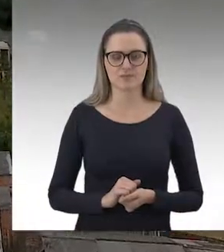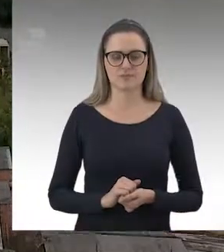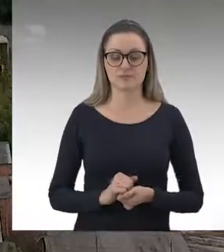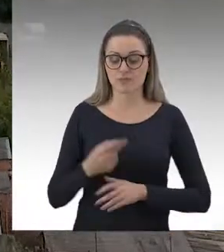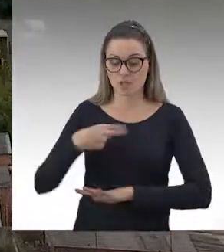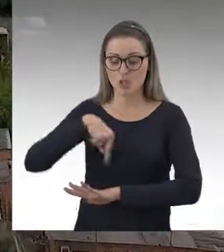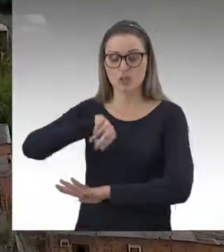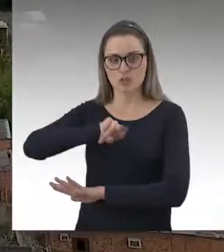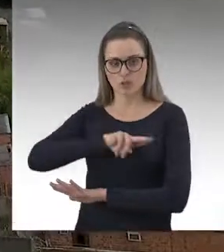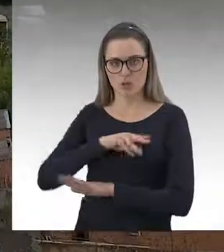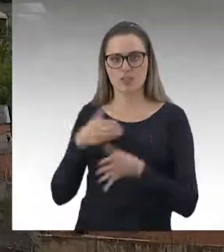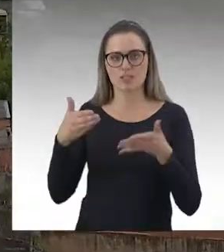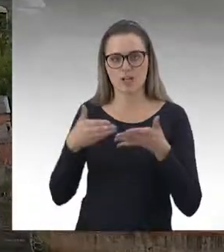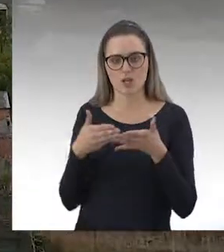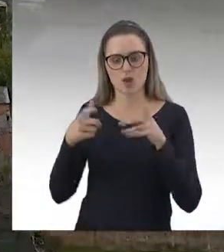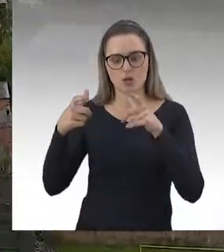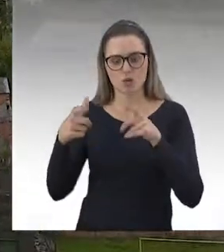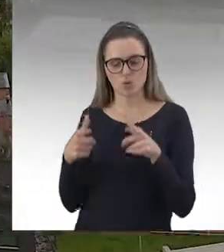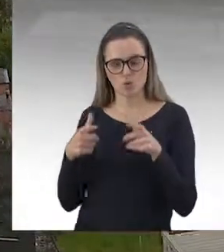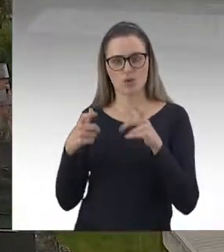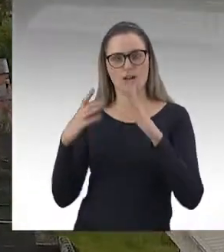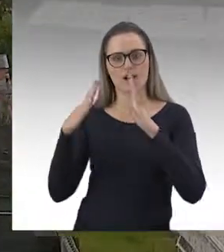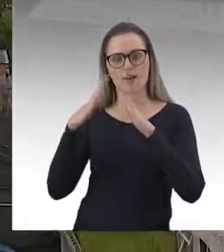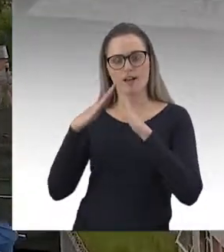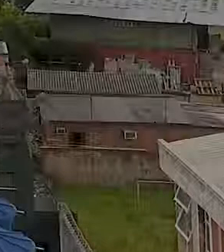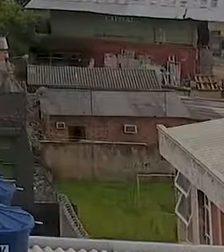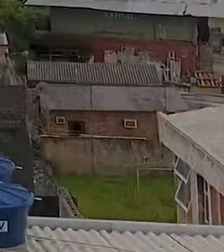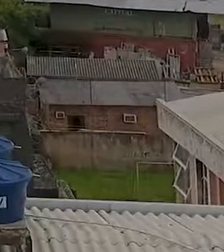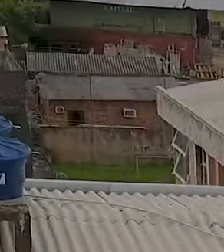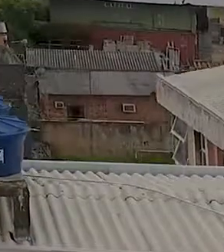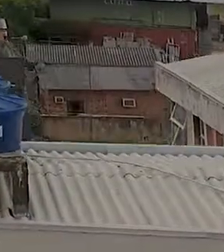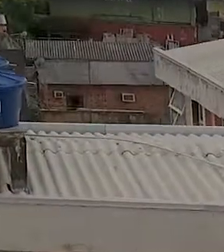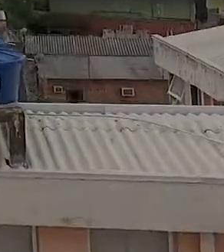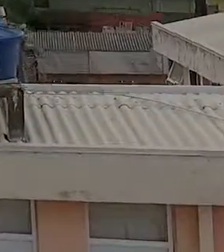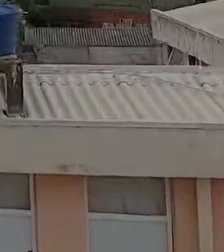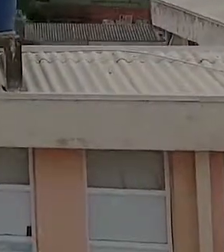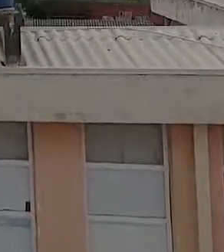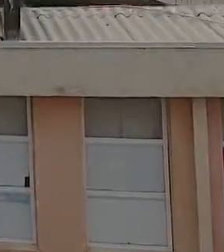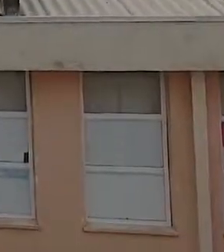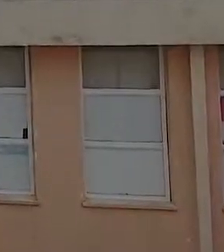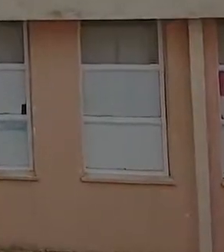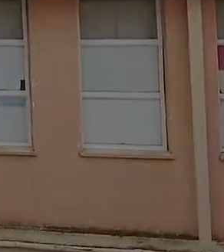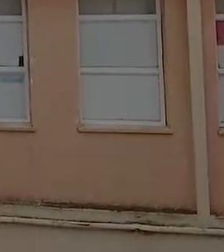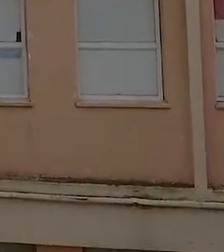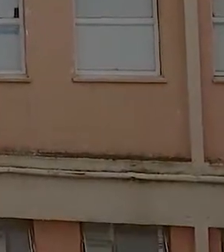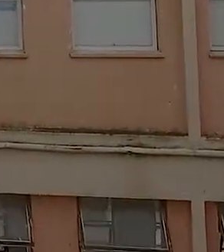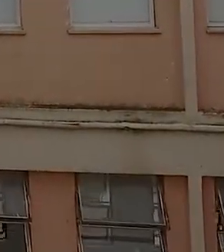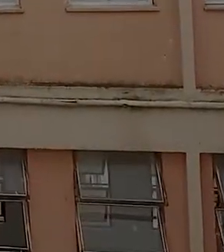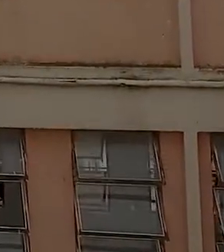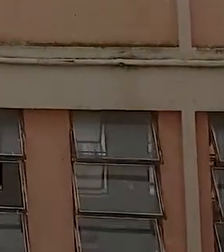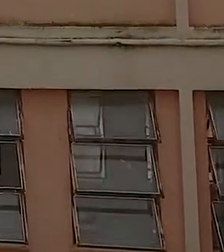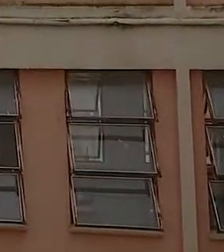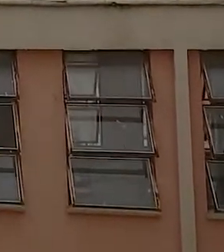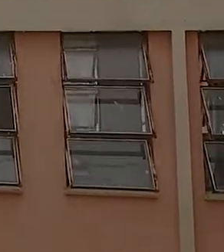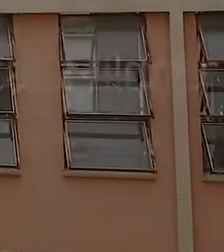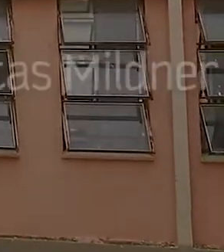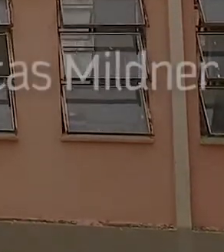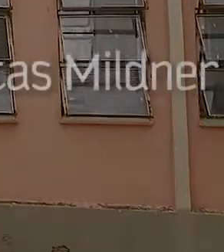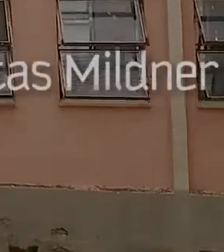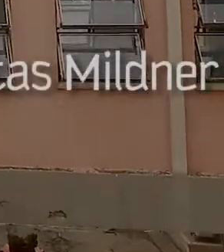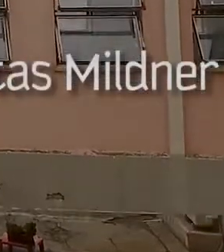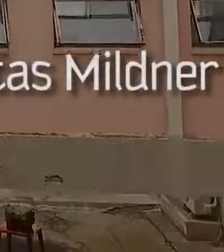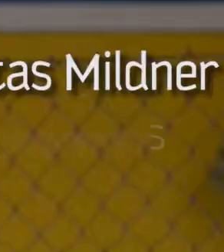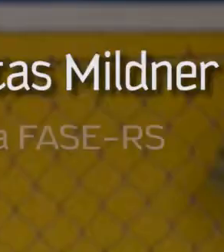Nós estamos aqui no complexo da Vila Cruzeiro, que é uma das partes, digamos assim, da Fundação de Atendimento